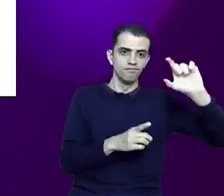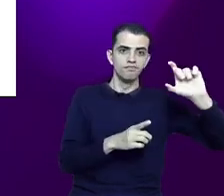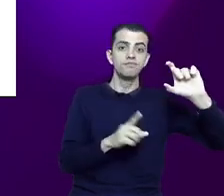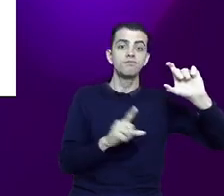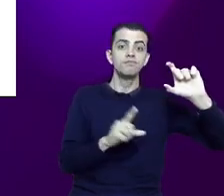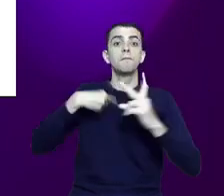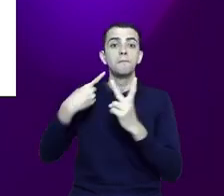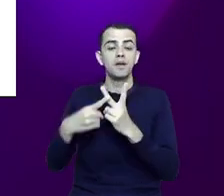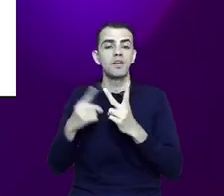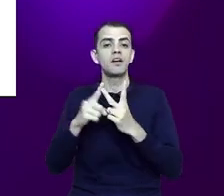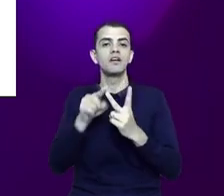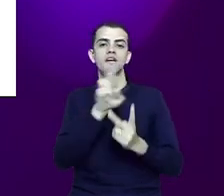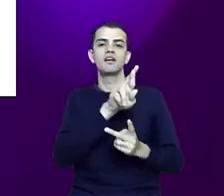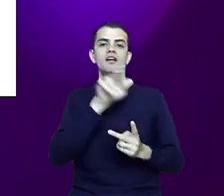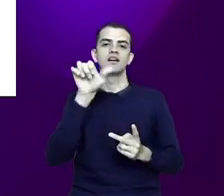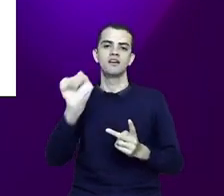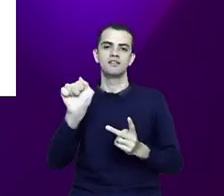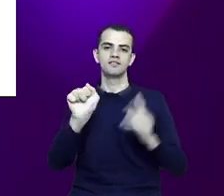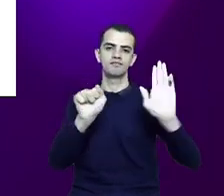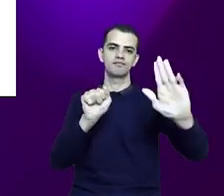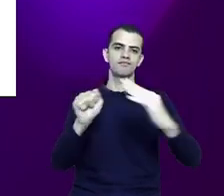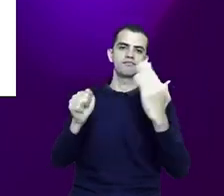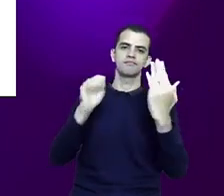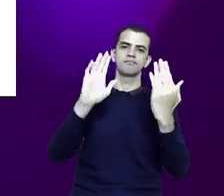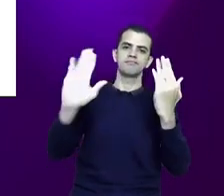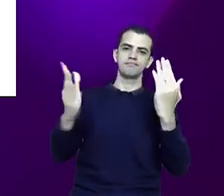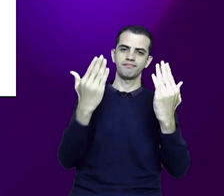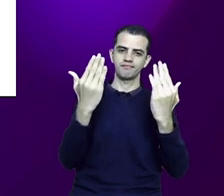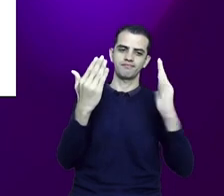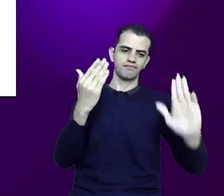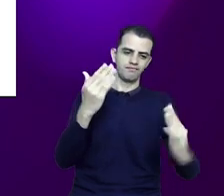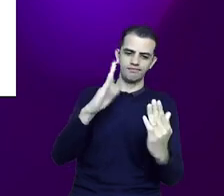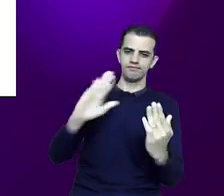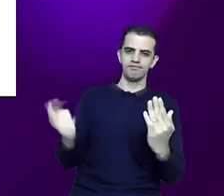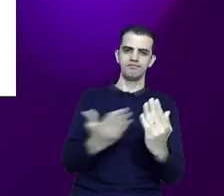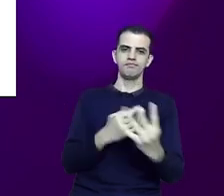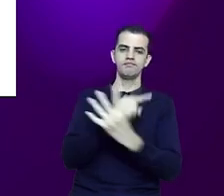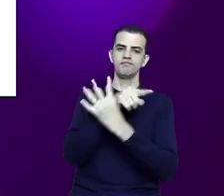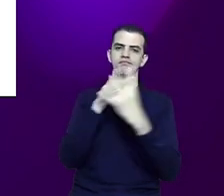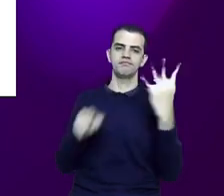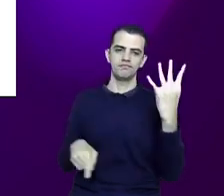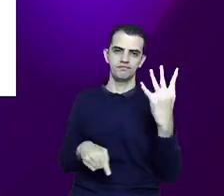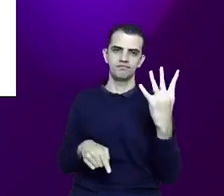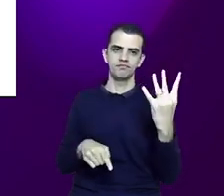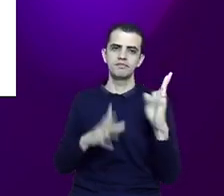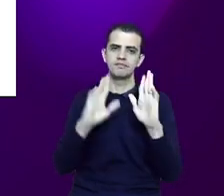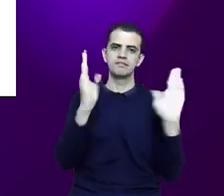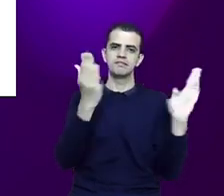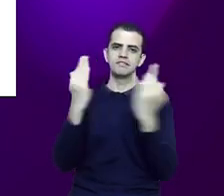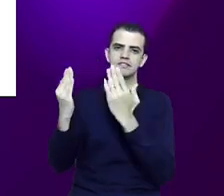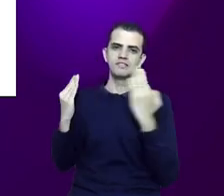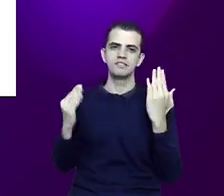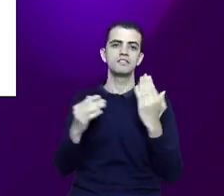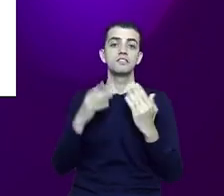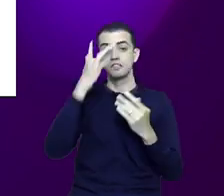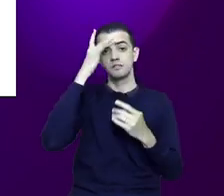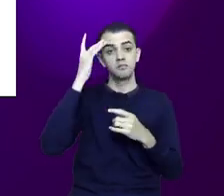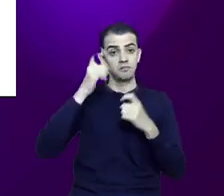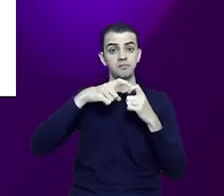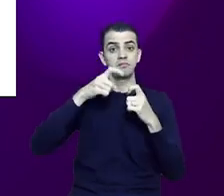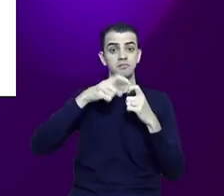aumentada. Nós comparamos essas mesmas fraturas entre 20 cirurgiões de ombro e